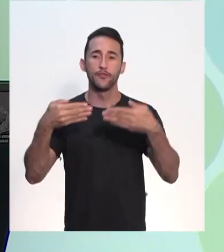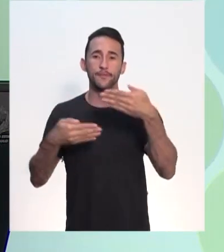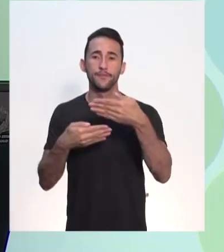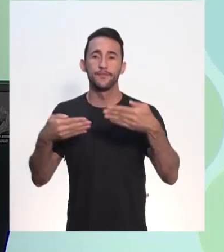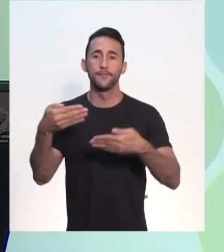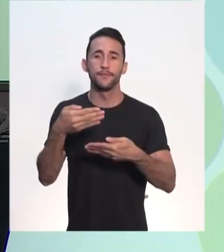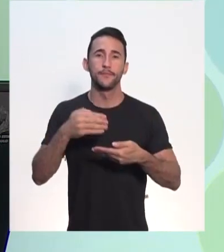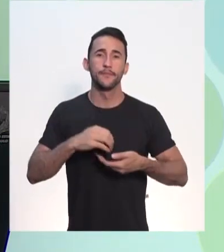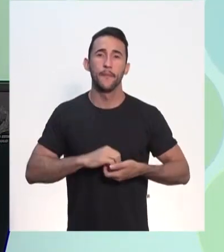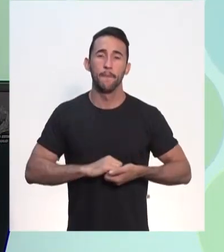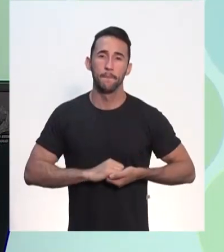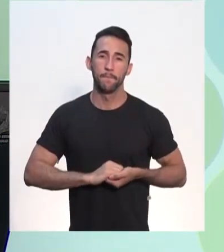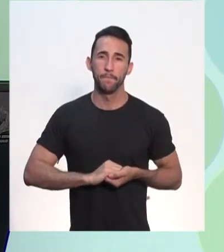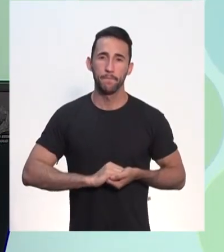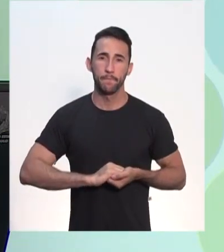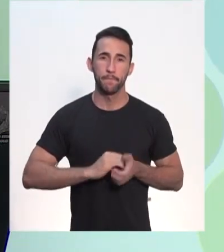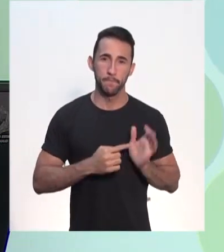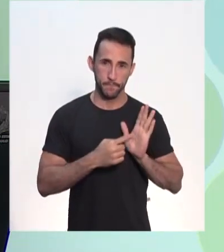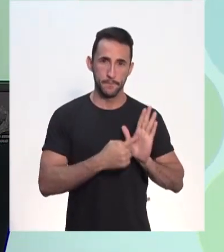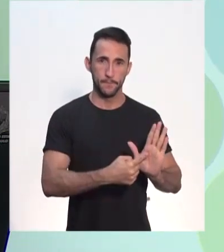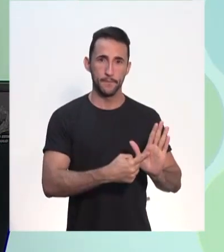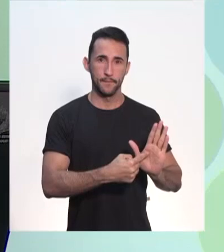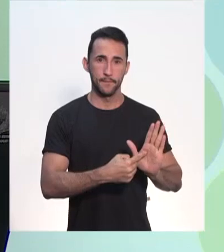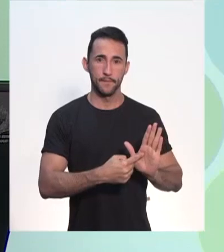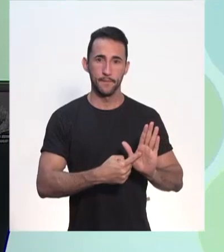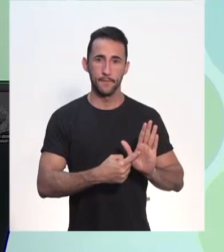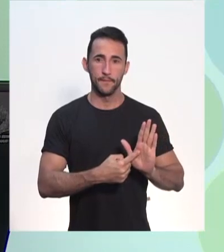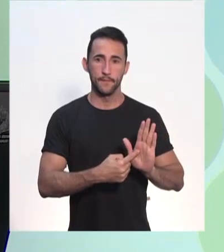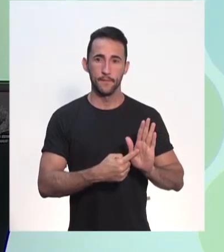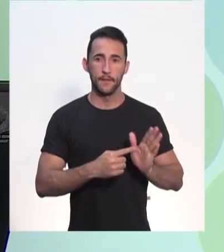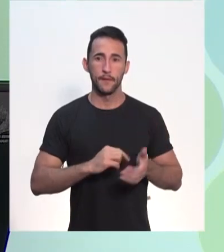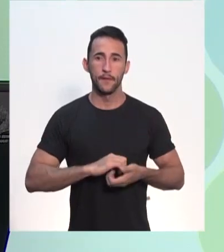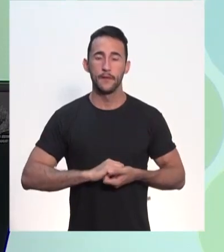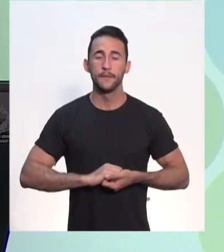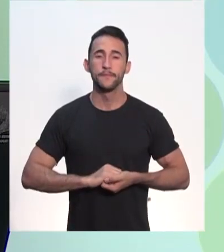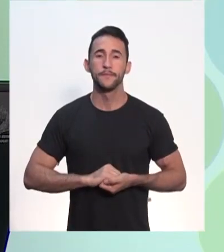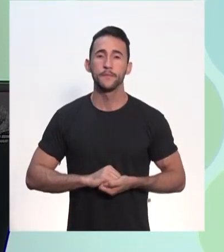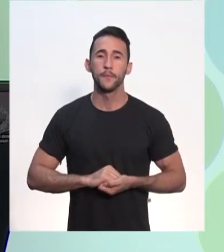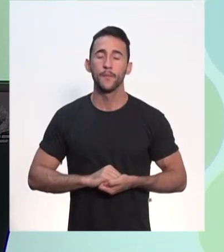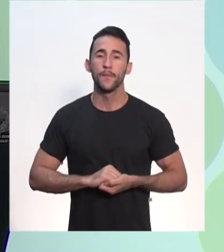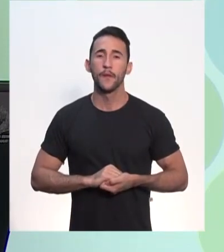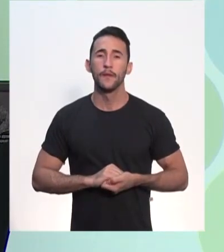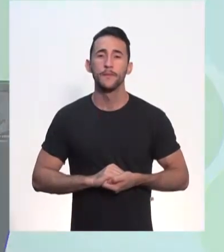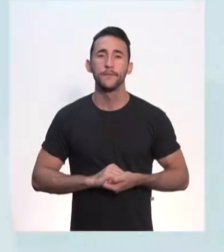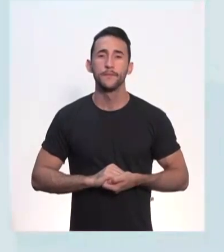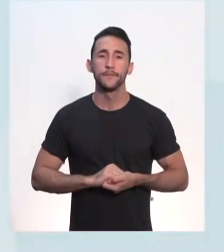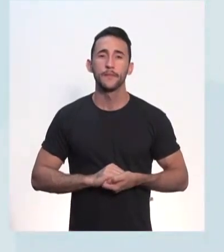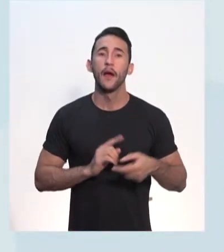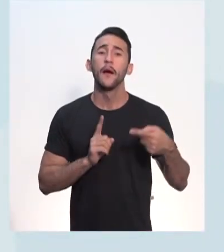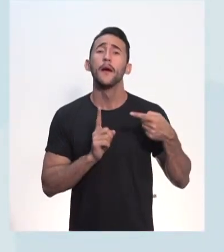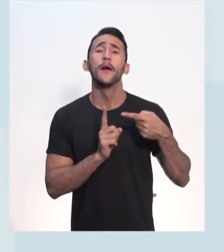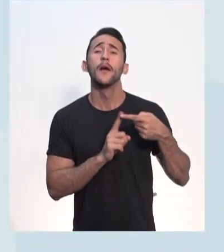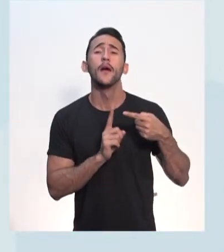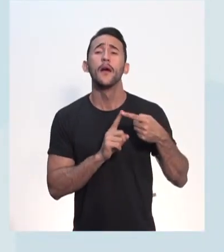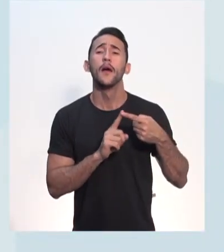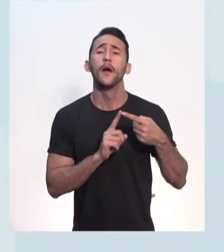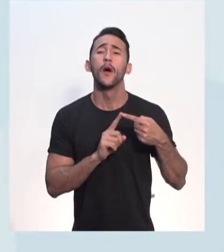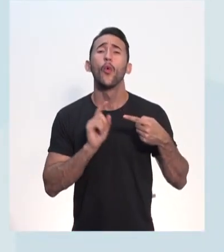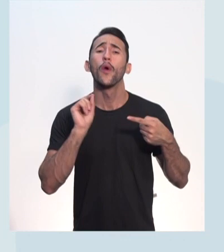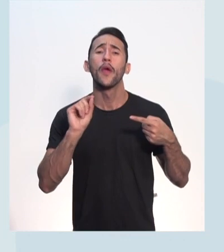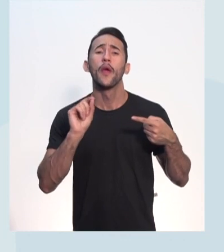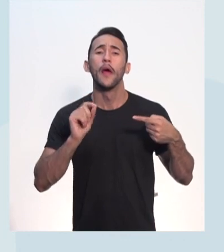E basicamente o que a gente traz de diferença aí de uma apresentação para outra é justamente o comentário das